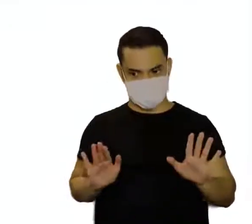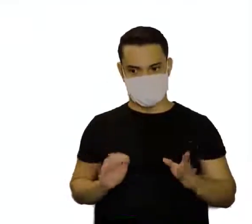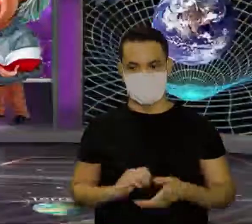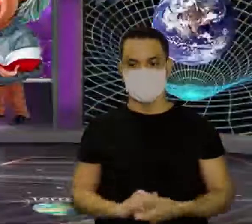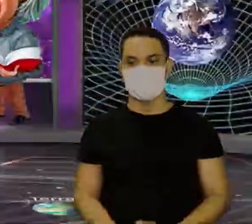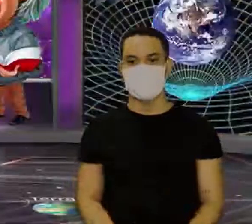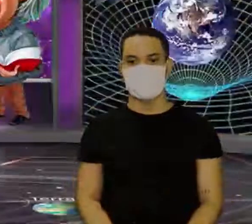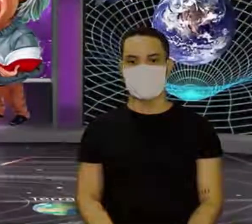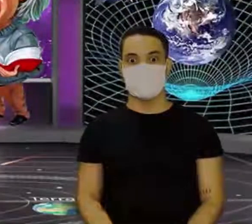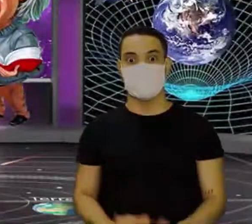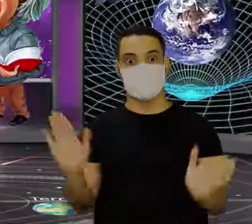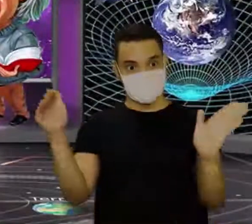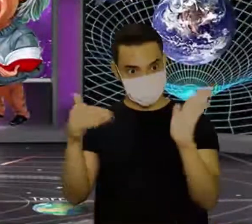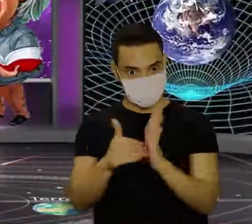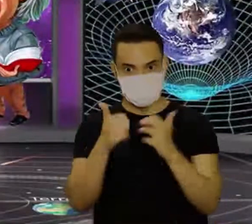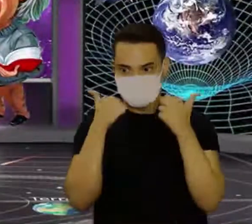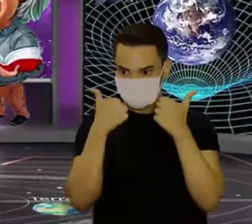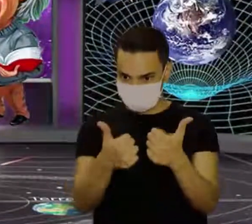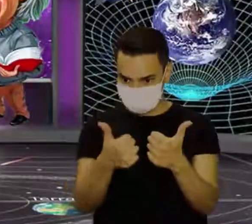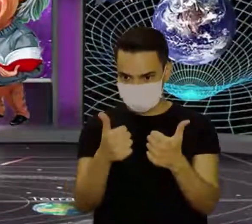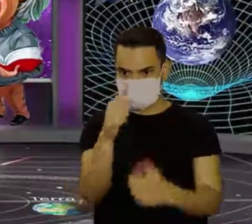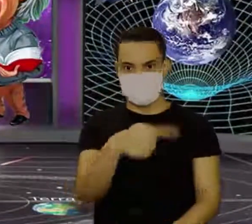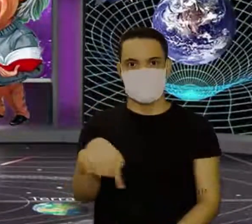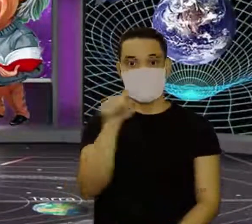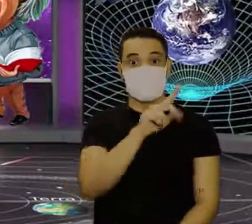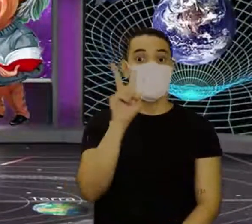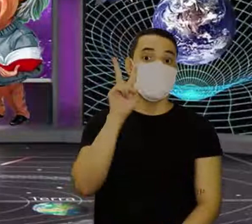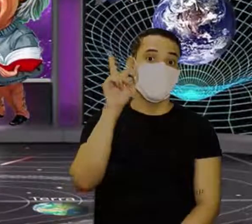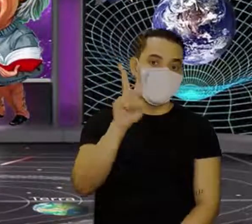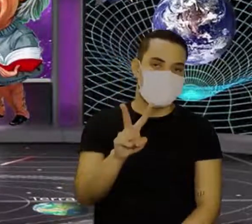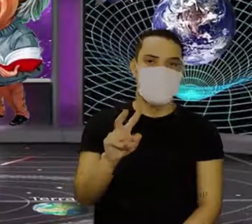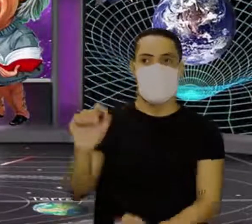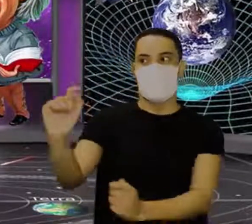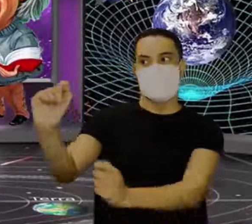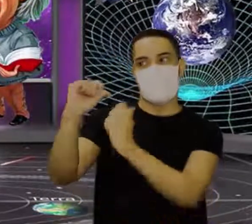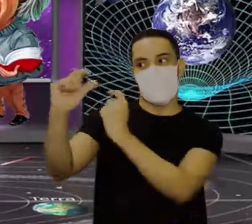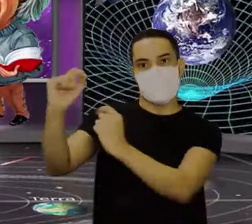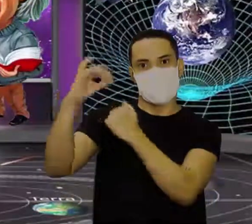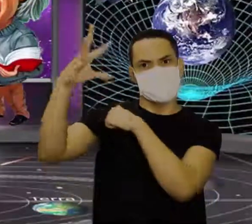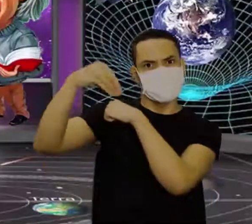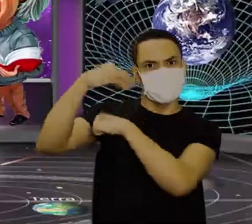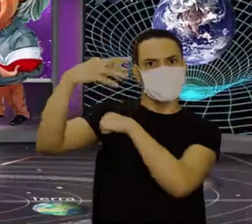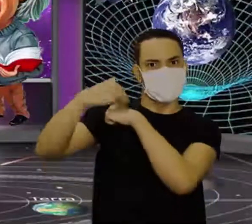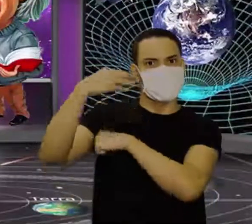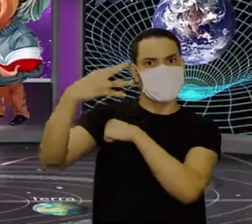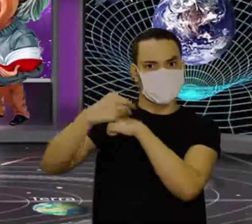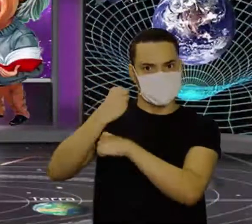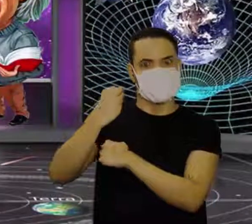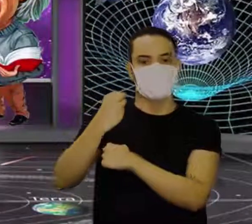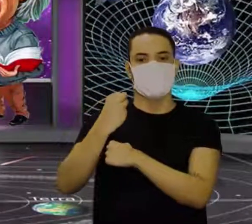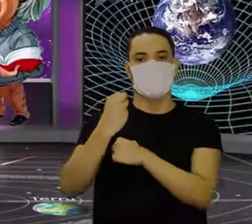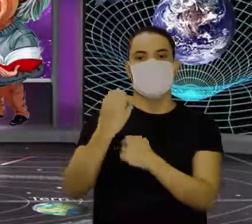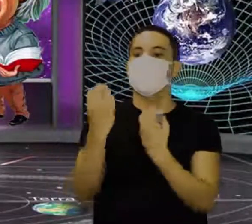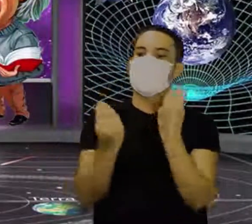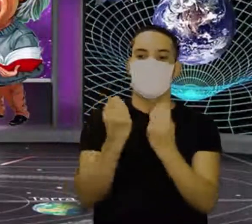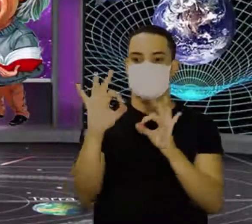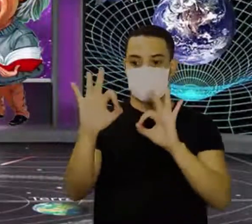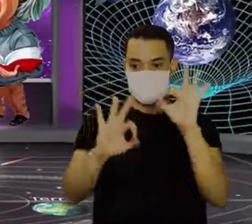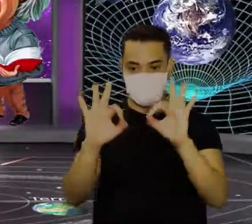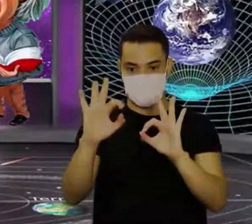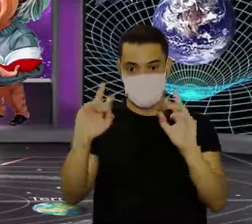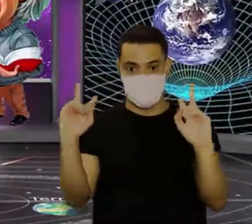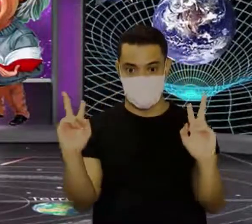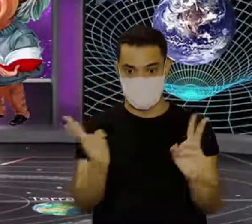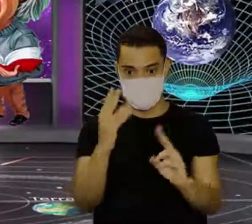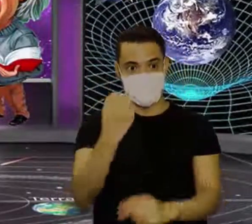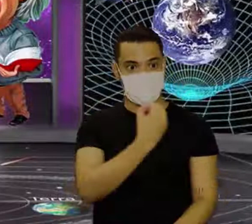Bom, então até aí, beleza? Observaram, aprenderam os macetezinhos, né? Tanto de organizar, quando eu tenho um valor é